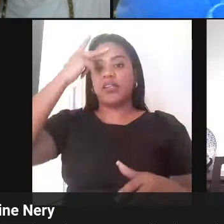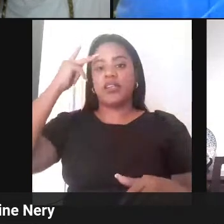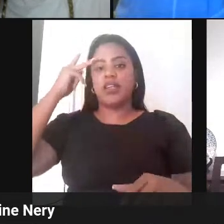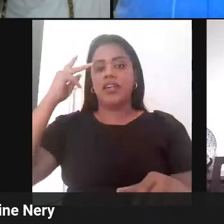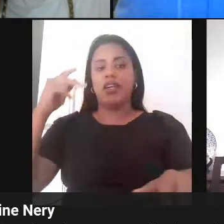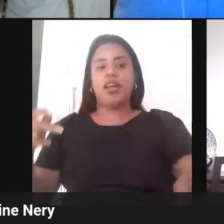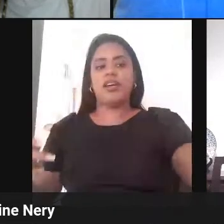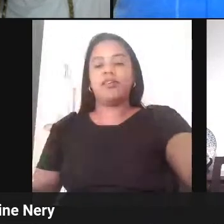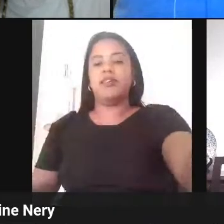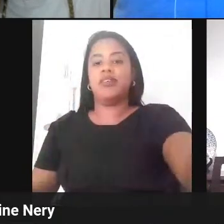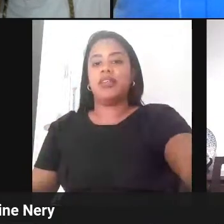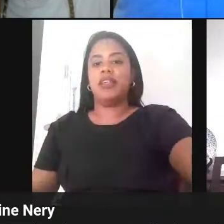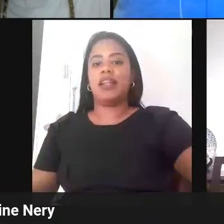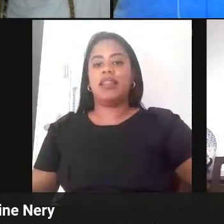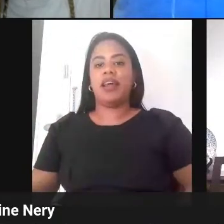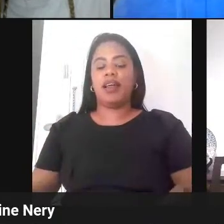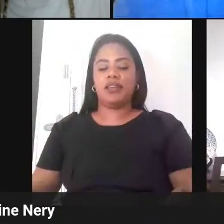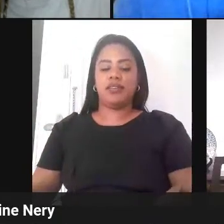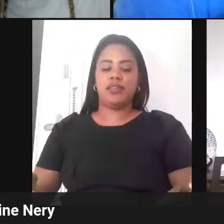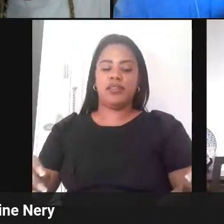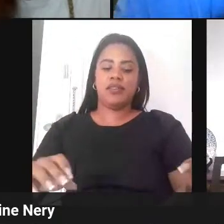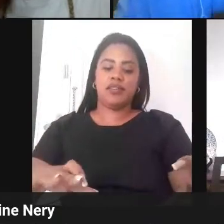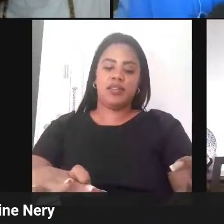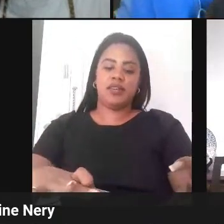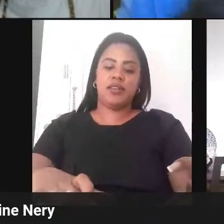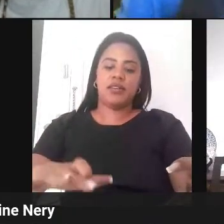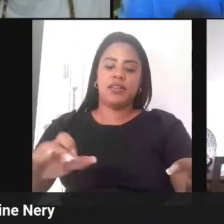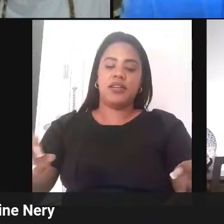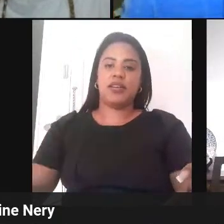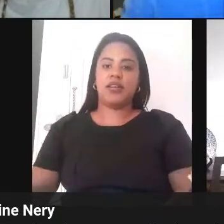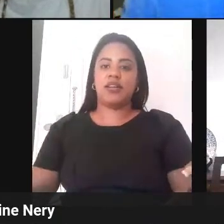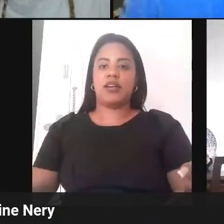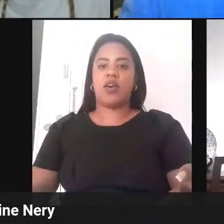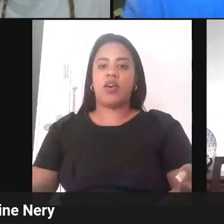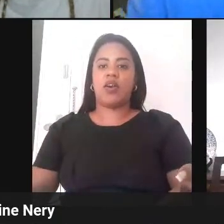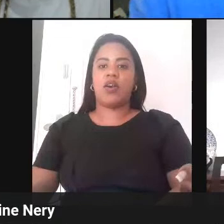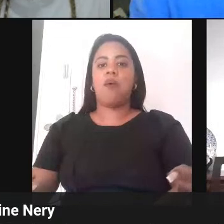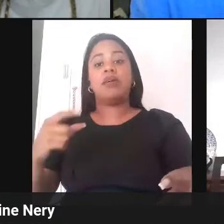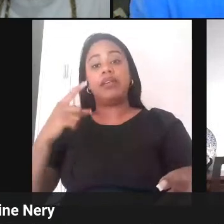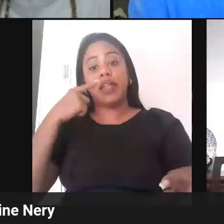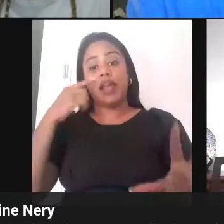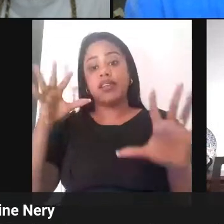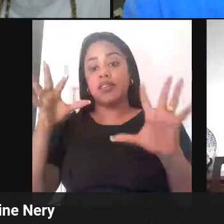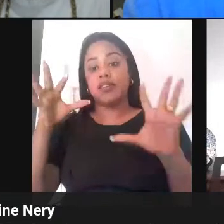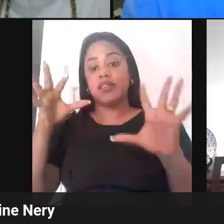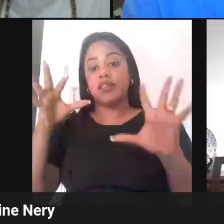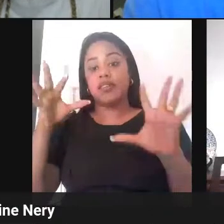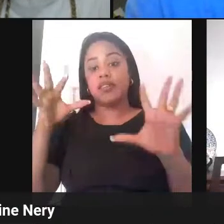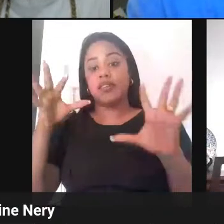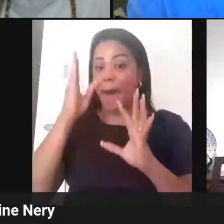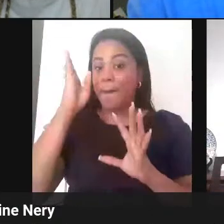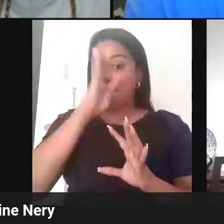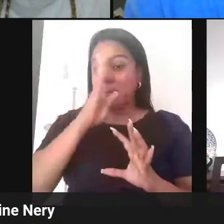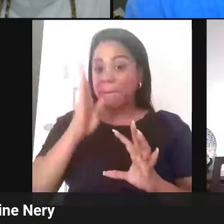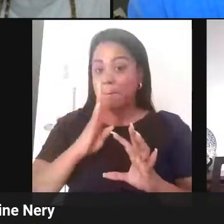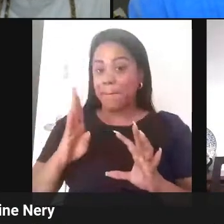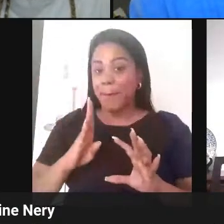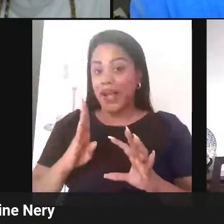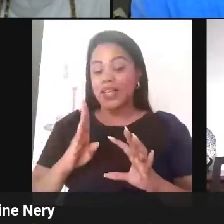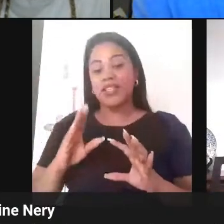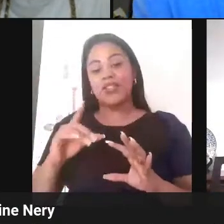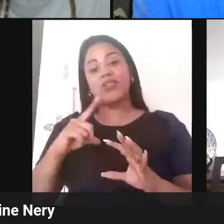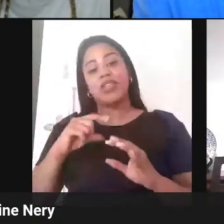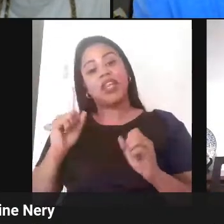Osvaldo, e como estamos ligados ao Brasil... Se não formos nós próprios a vender os nossos próprios livros e